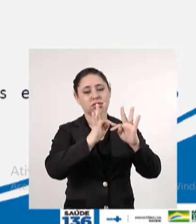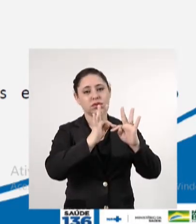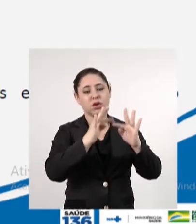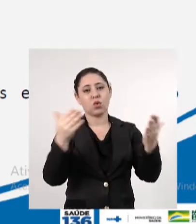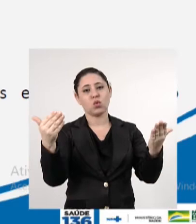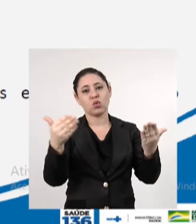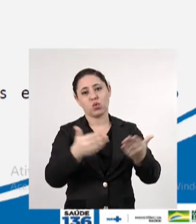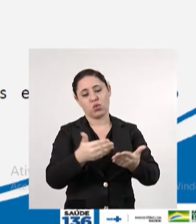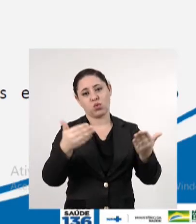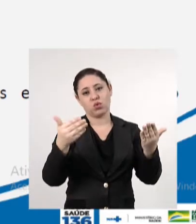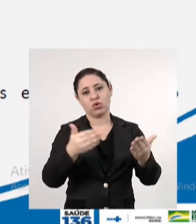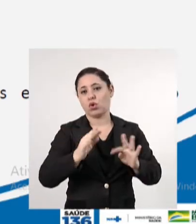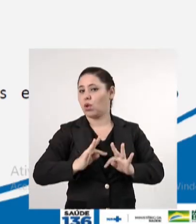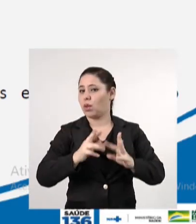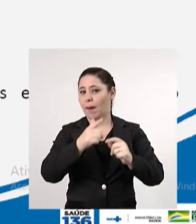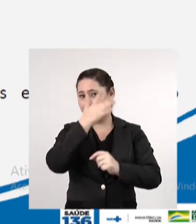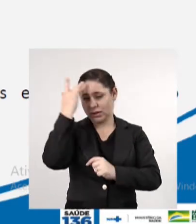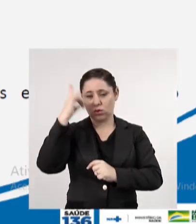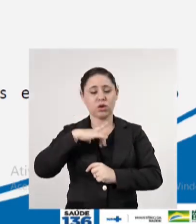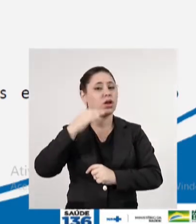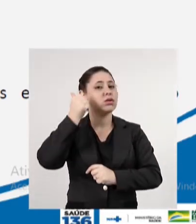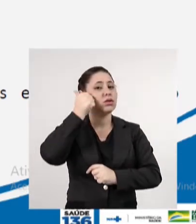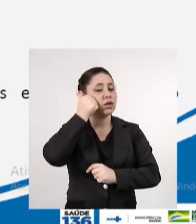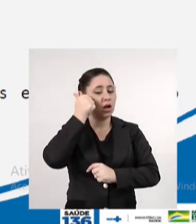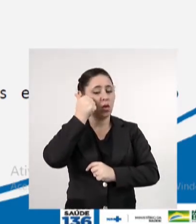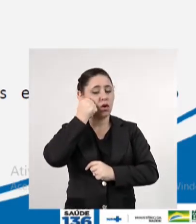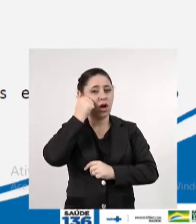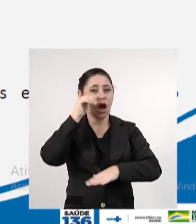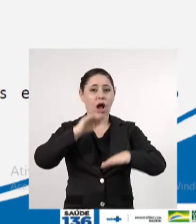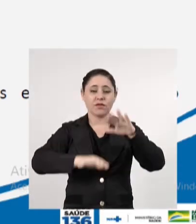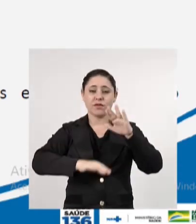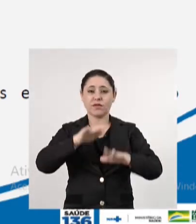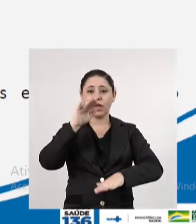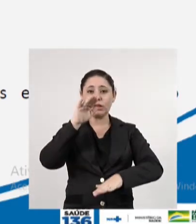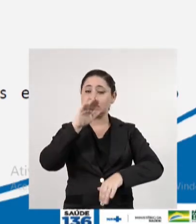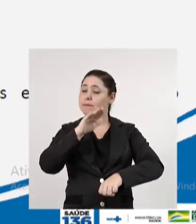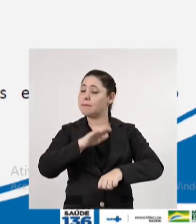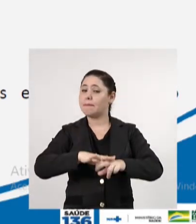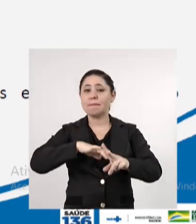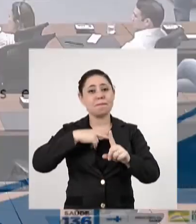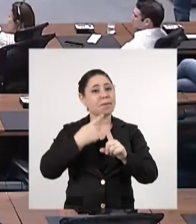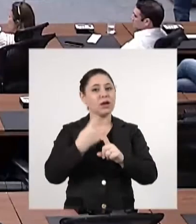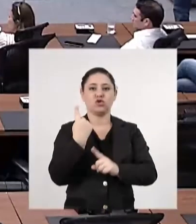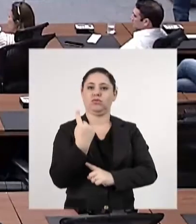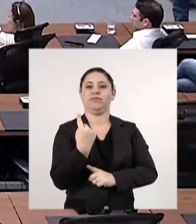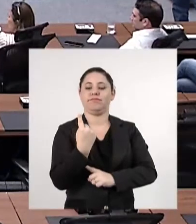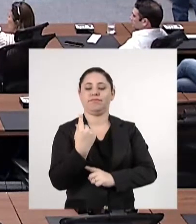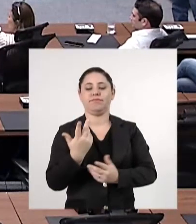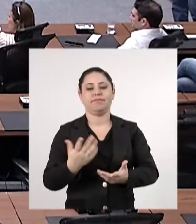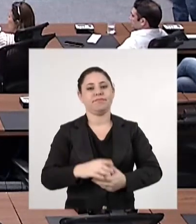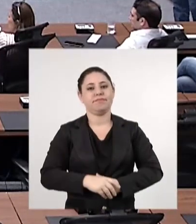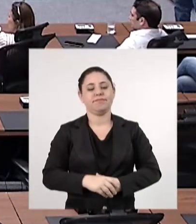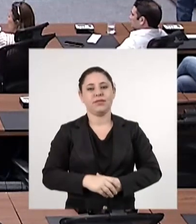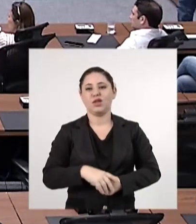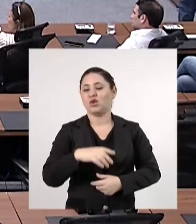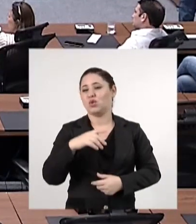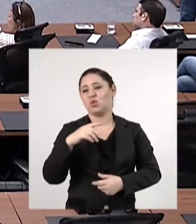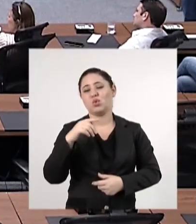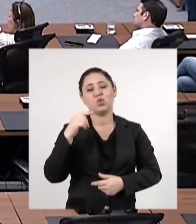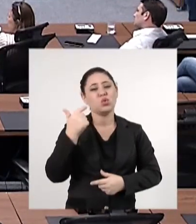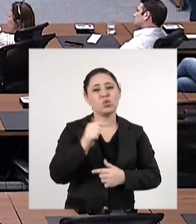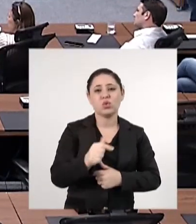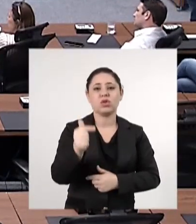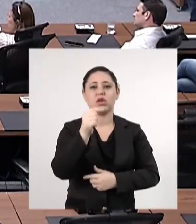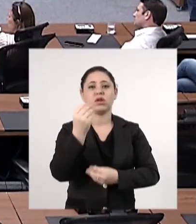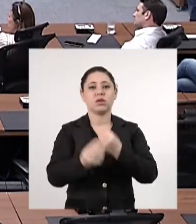Porque hoje, todo mundo tem o celularzinho, às vezes mais de um celular, e não dá mais para a